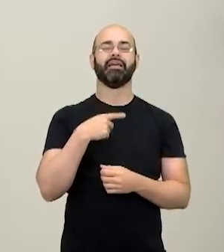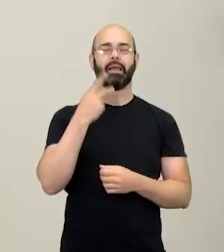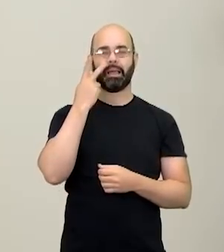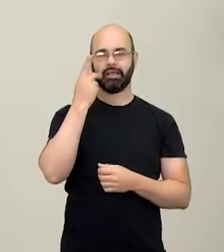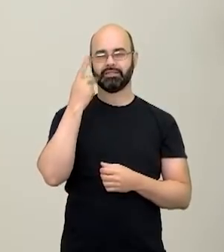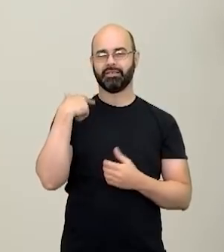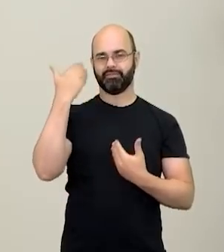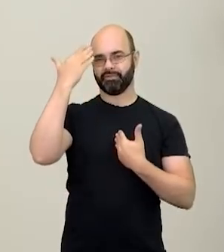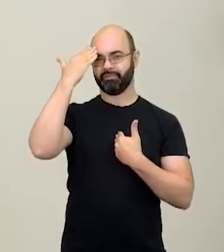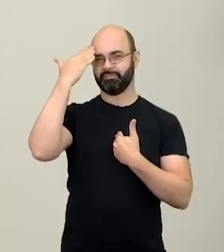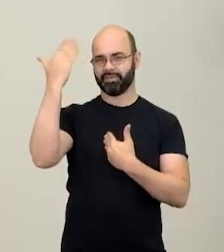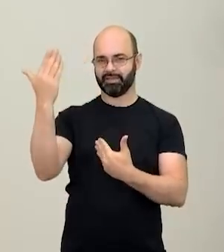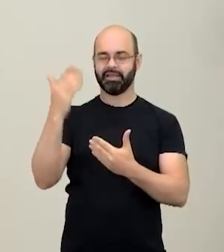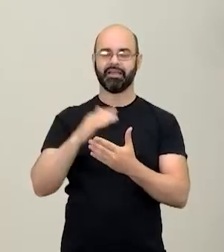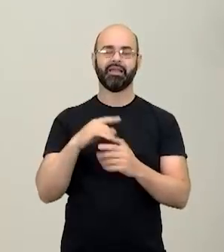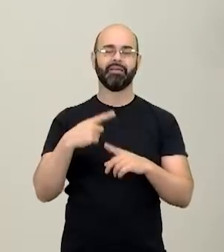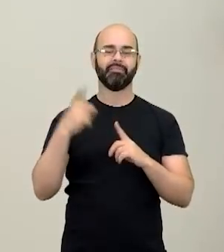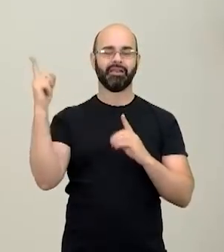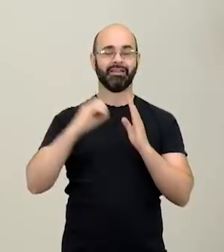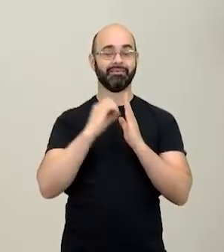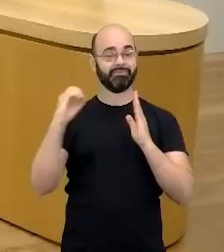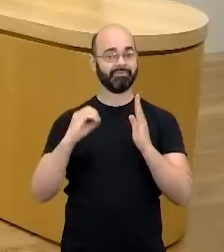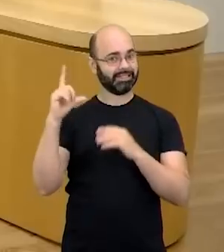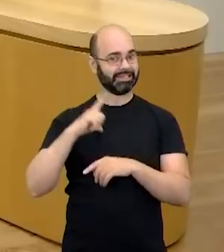alguns professores lá que tem um centro de mídias lá